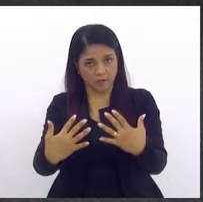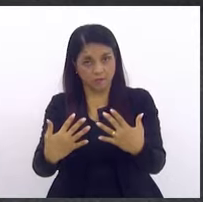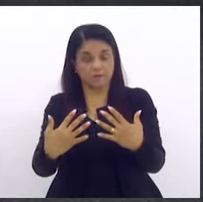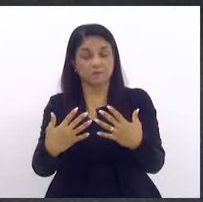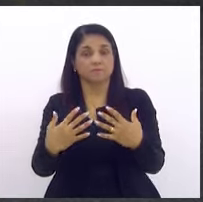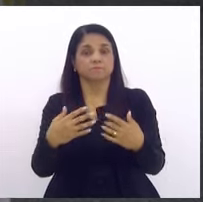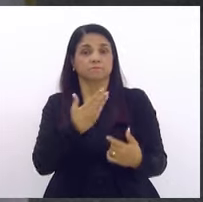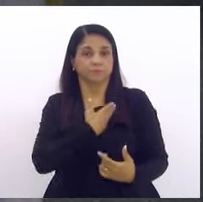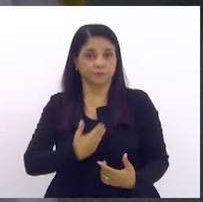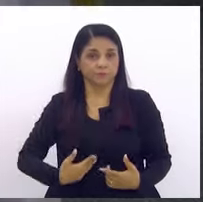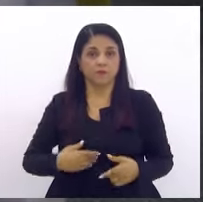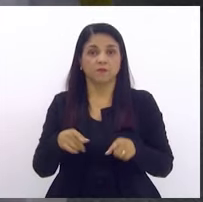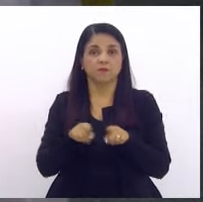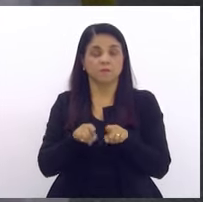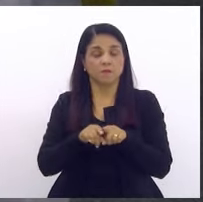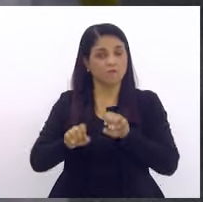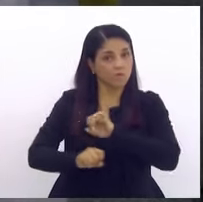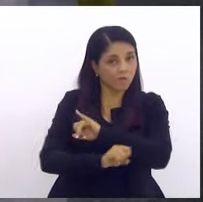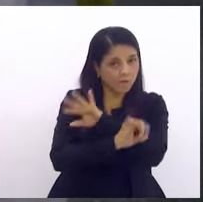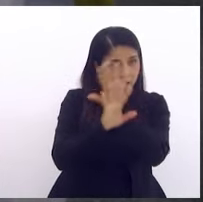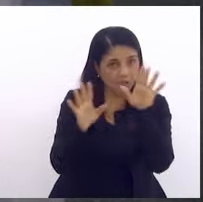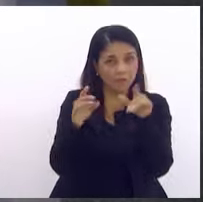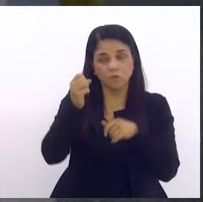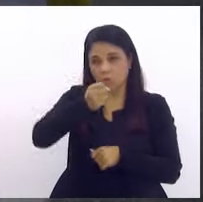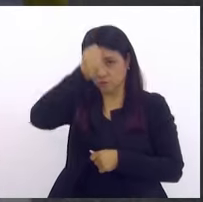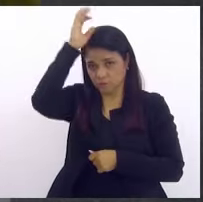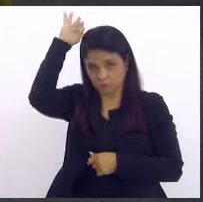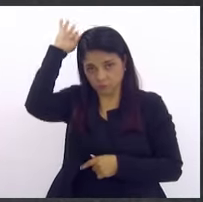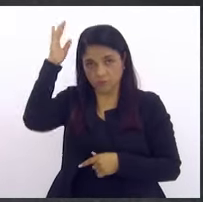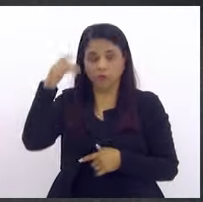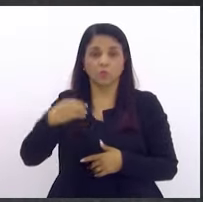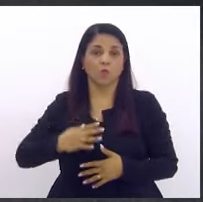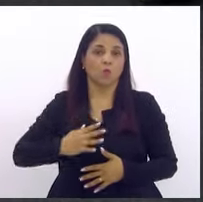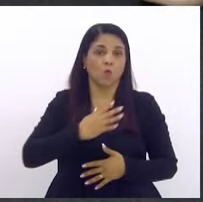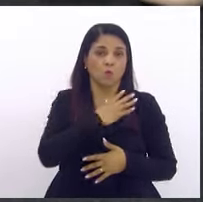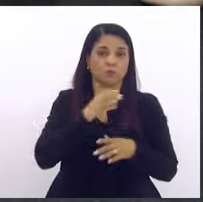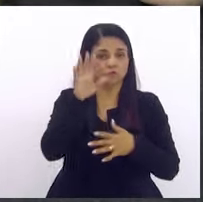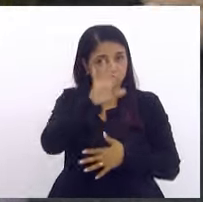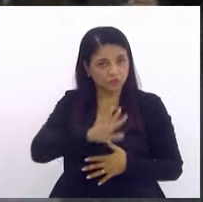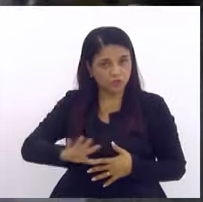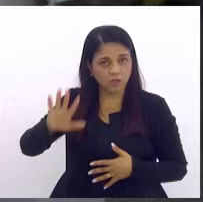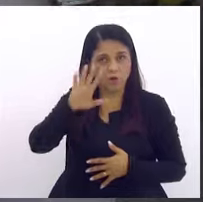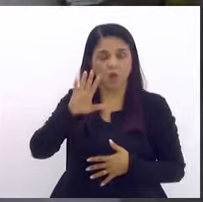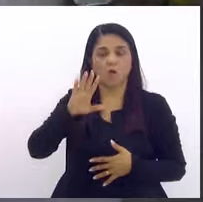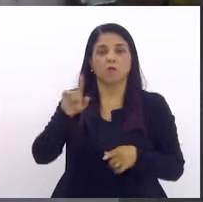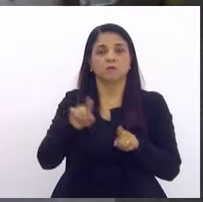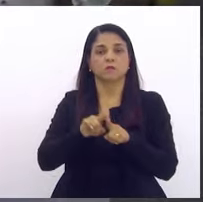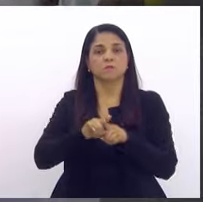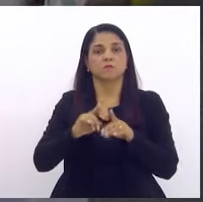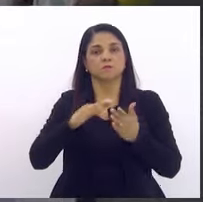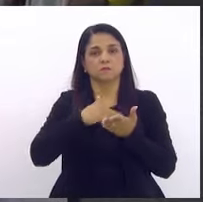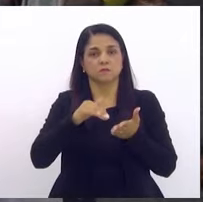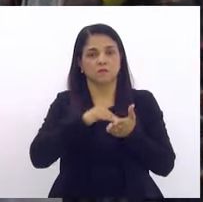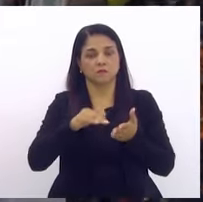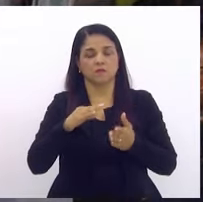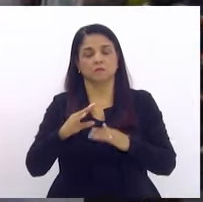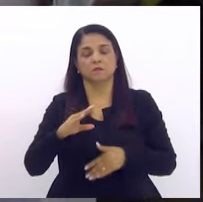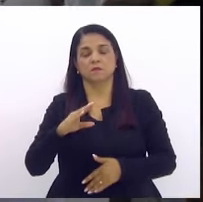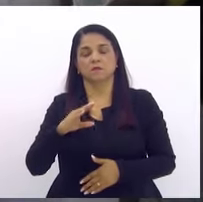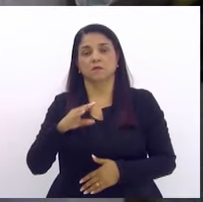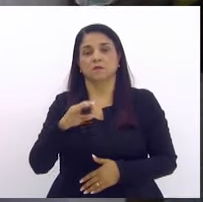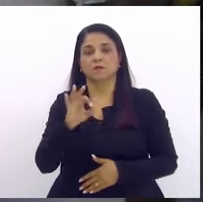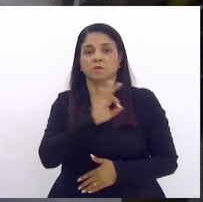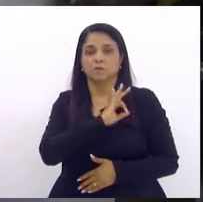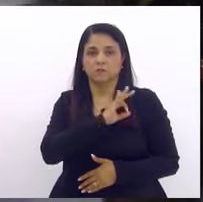ficou claro também que o Corpo de Bombeiros, o Comando Geral, o Secretário da Defesa Civil tem interesse